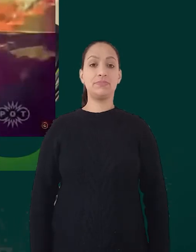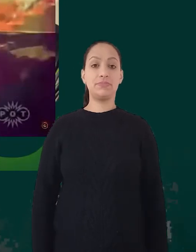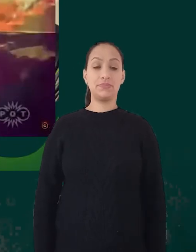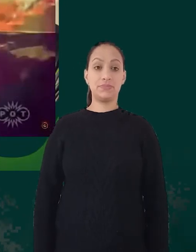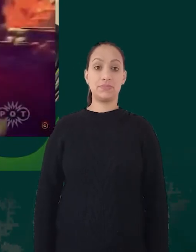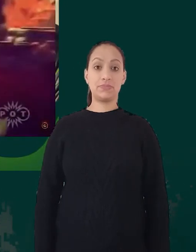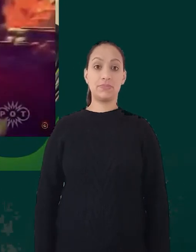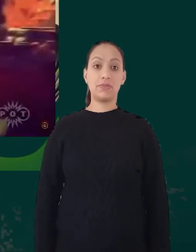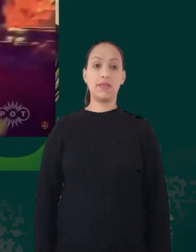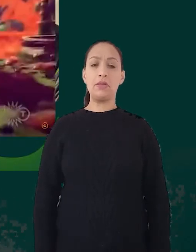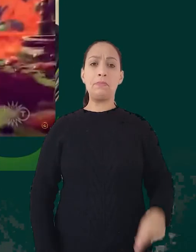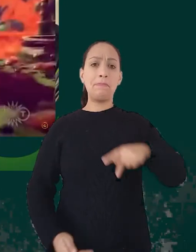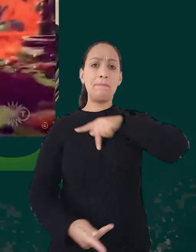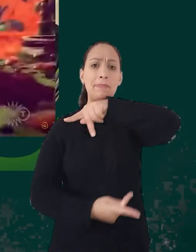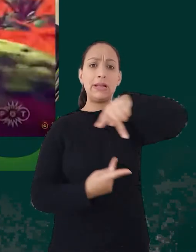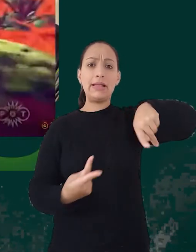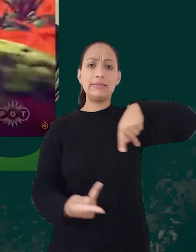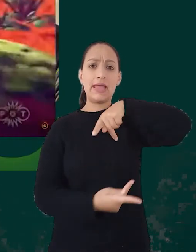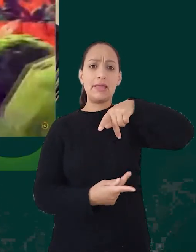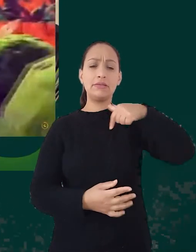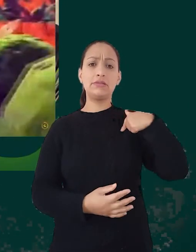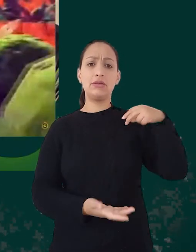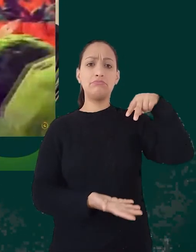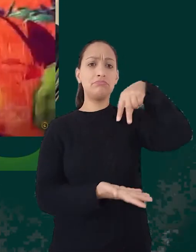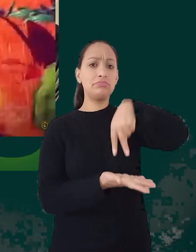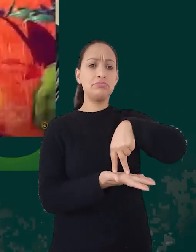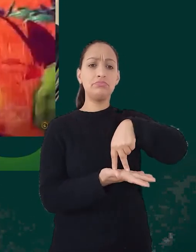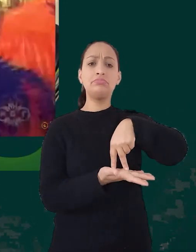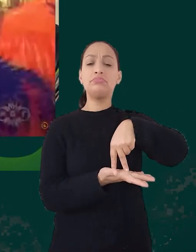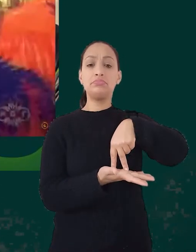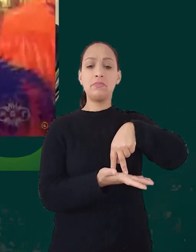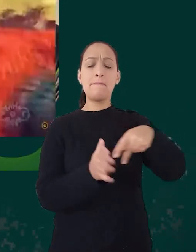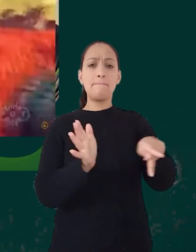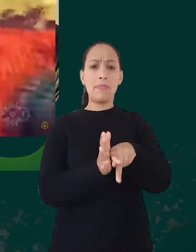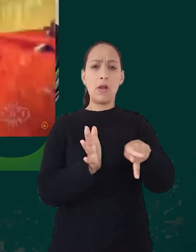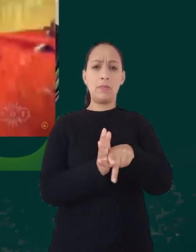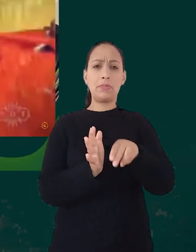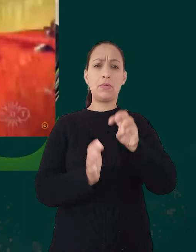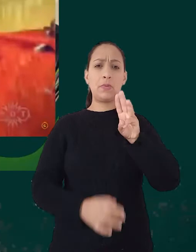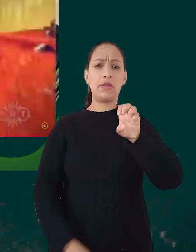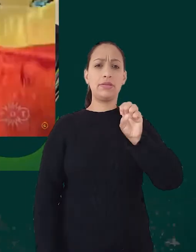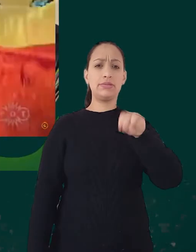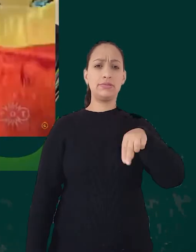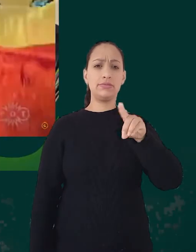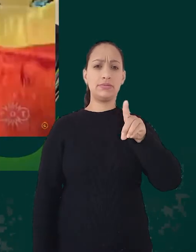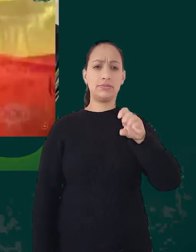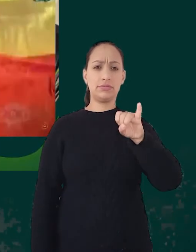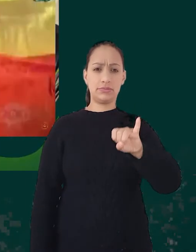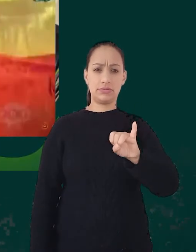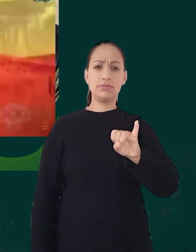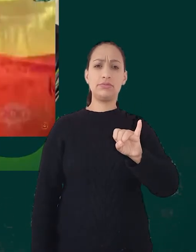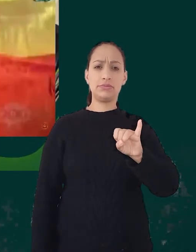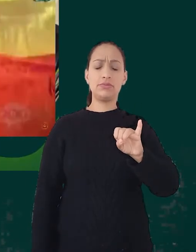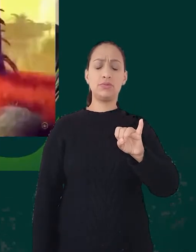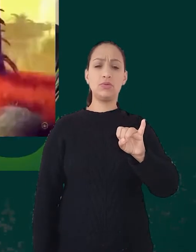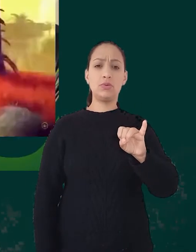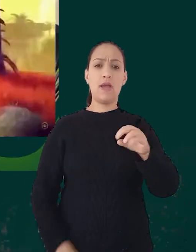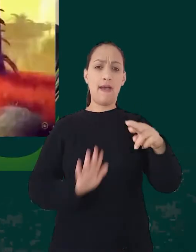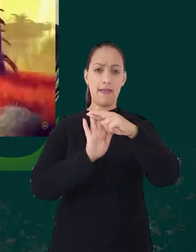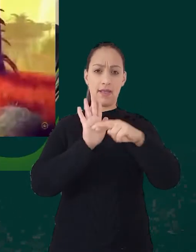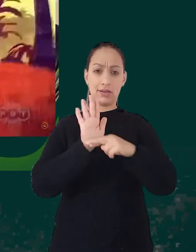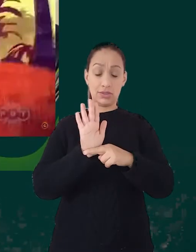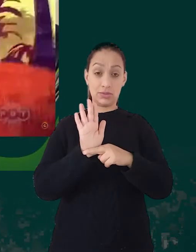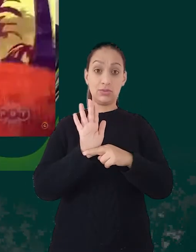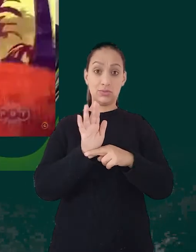Eu estou dentro de um planeta que o próprio engine do jogo, as próprias regras do jogo que